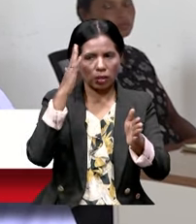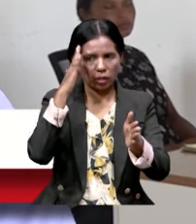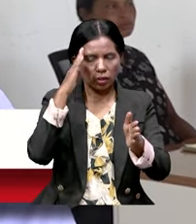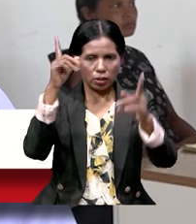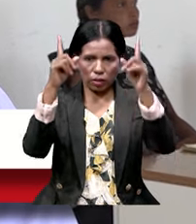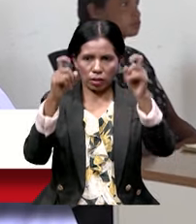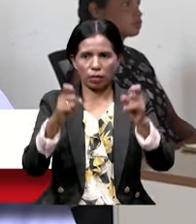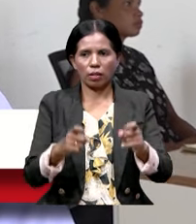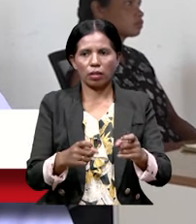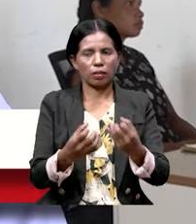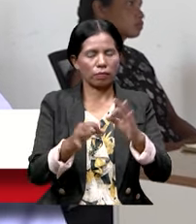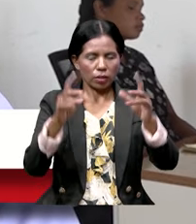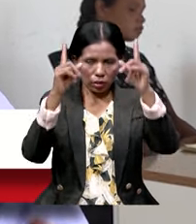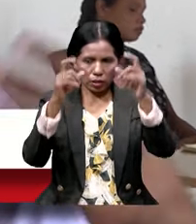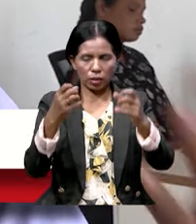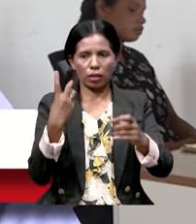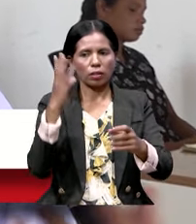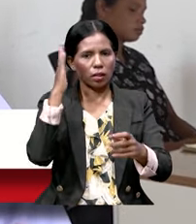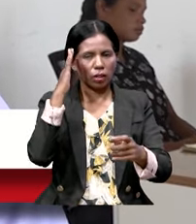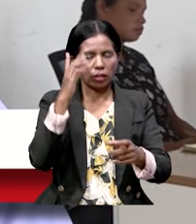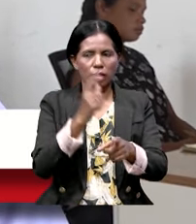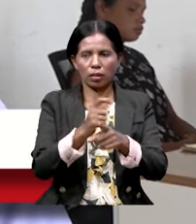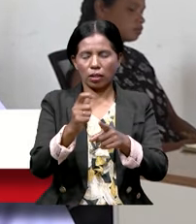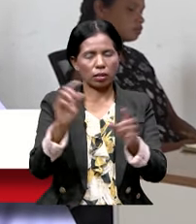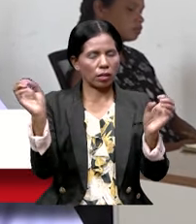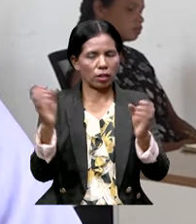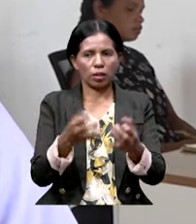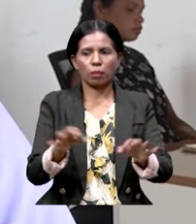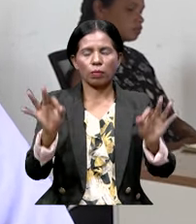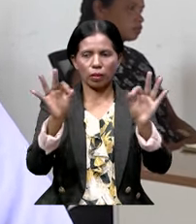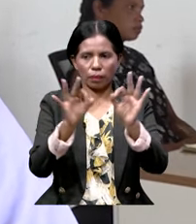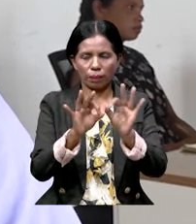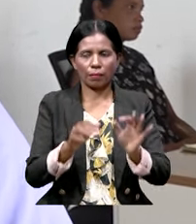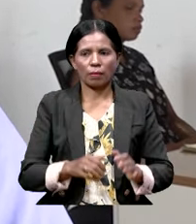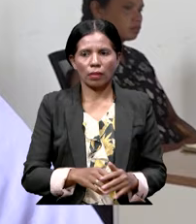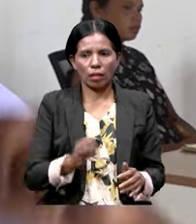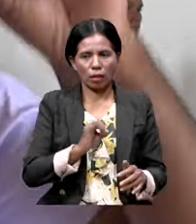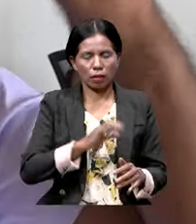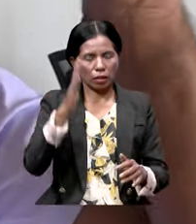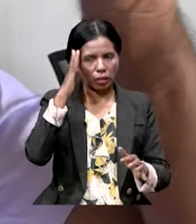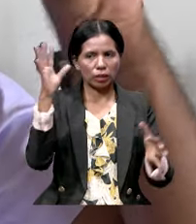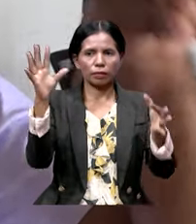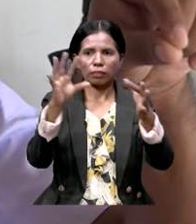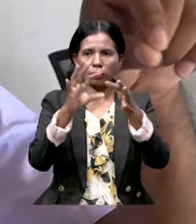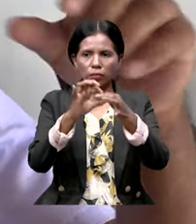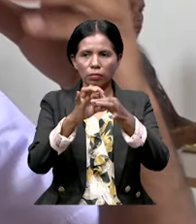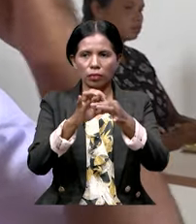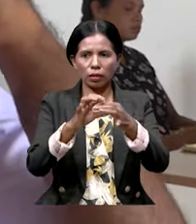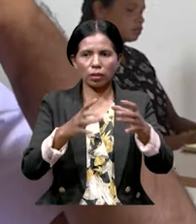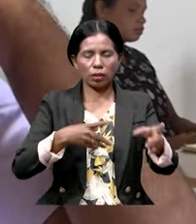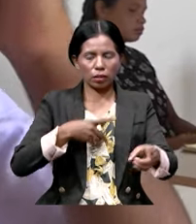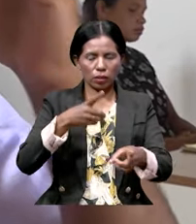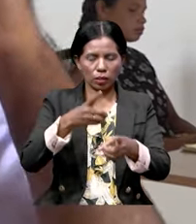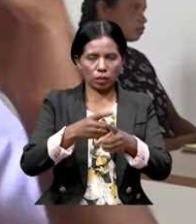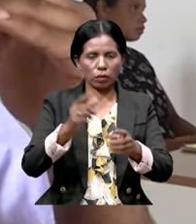exame e liut examen nene atu pratica la pratica ne la importa nema ka hone liga saune ke era su direto governo ne o